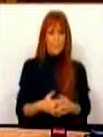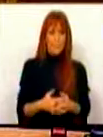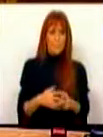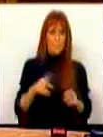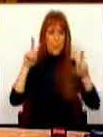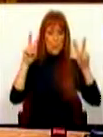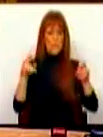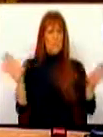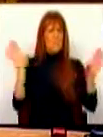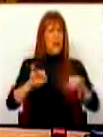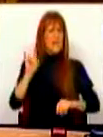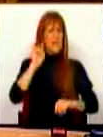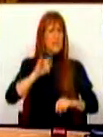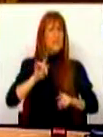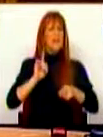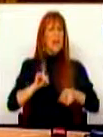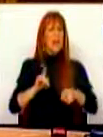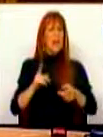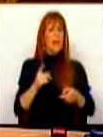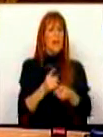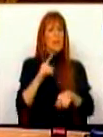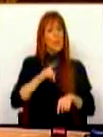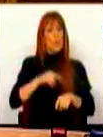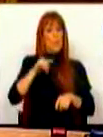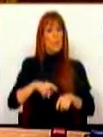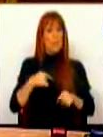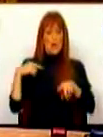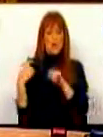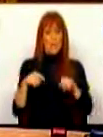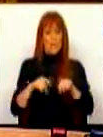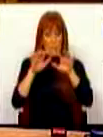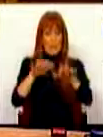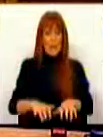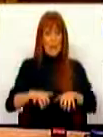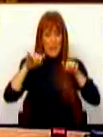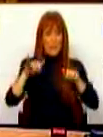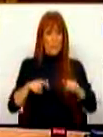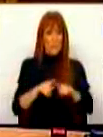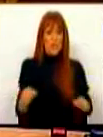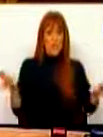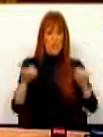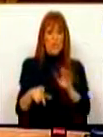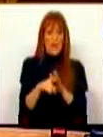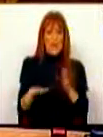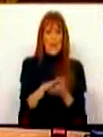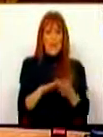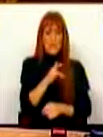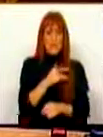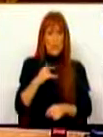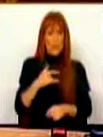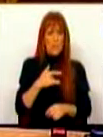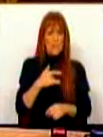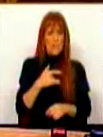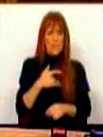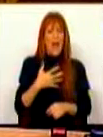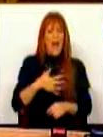E o tema ainda é mais pertinente no momento em que discutimos neste Parlamento uma nova Lei de Bases de Saúde que